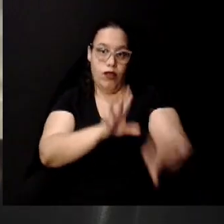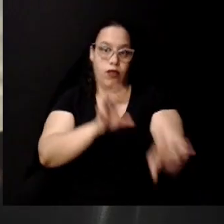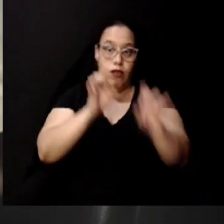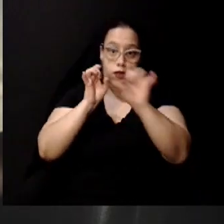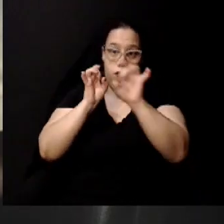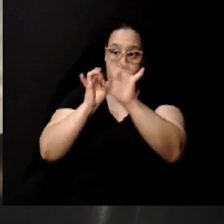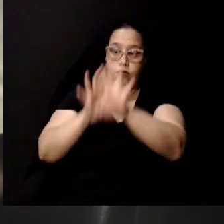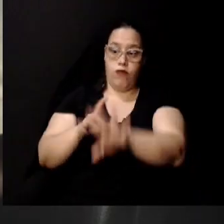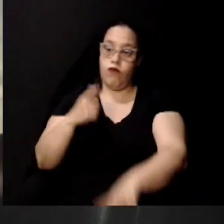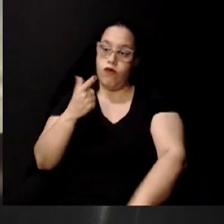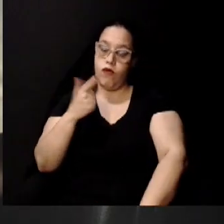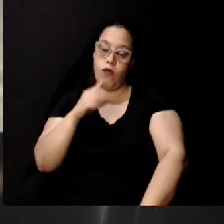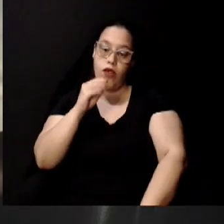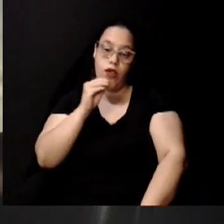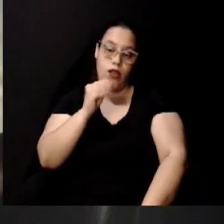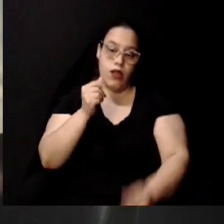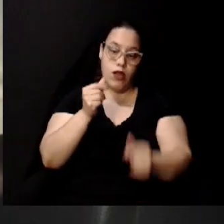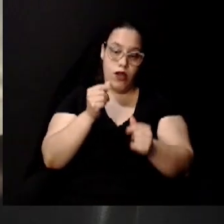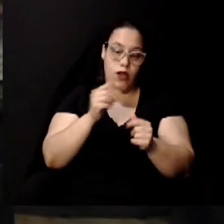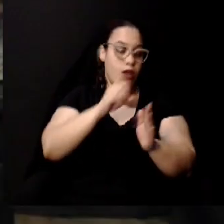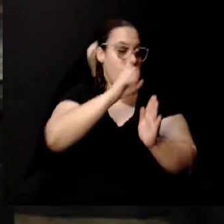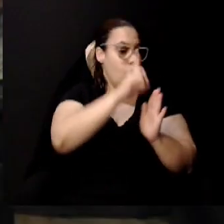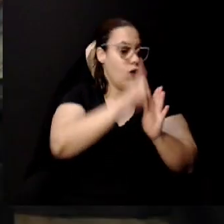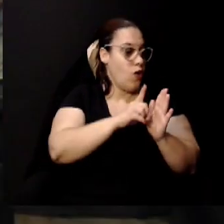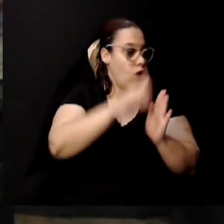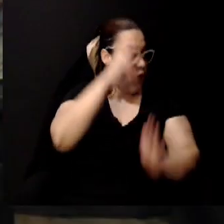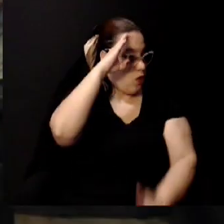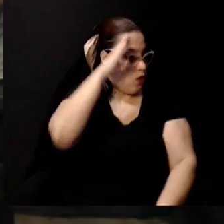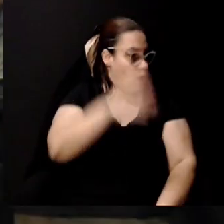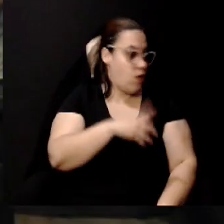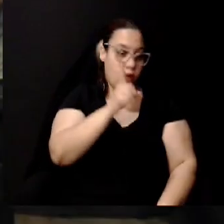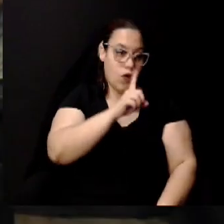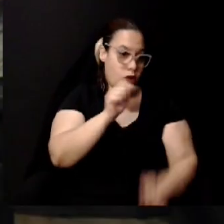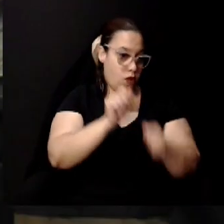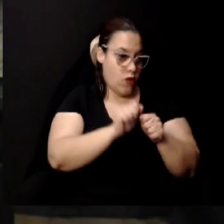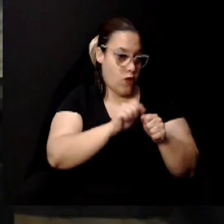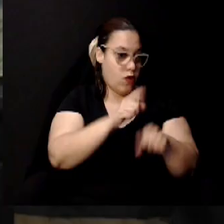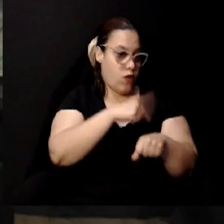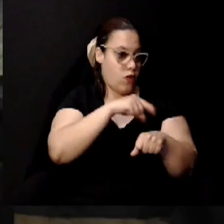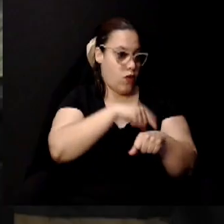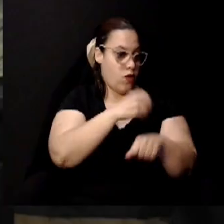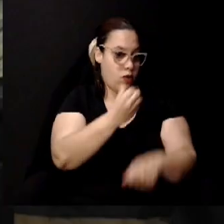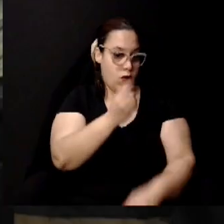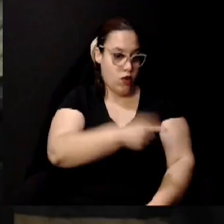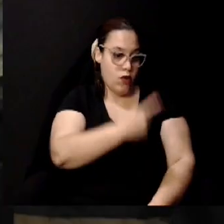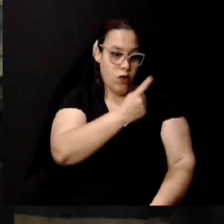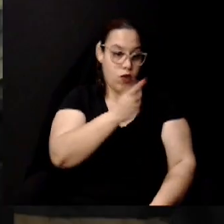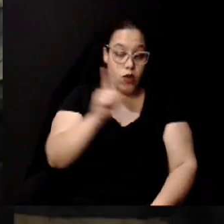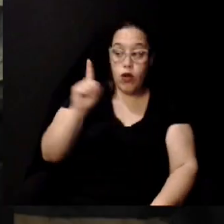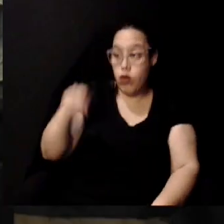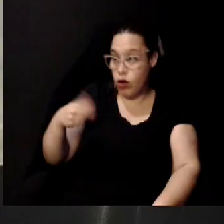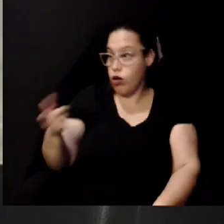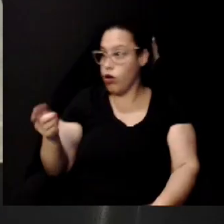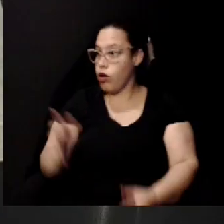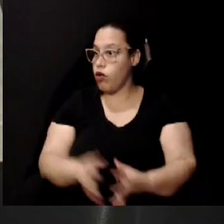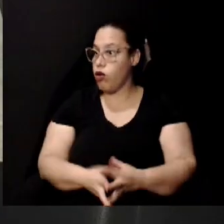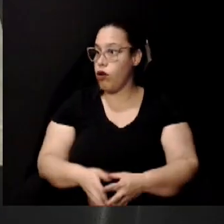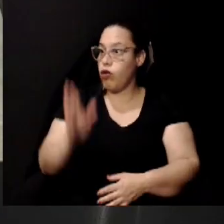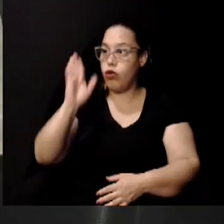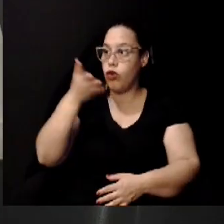direitos trabalhistas. Dá uma prioridade para as empresas que não fazem essa escala 6x1. Isso é um elemento imediato,